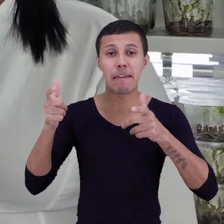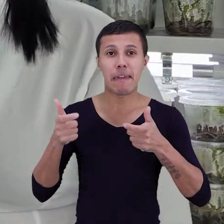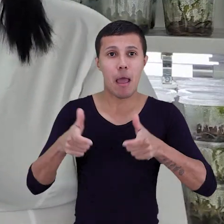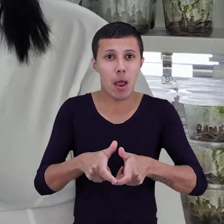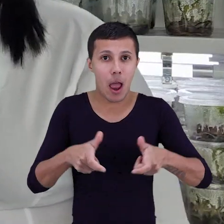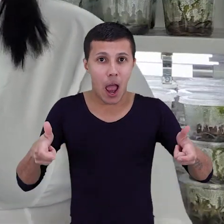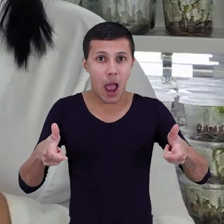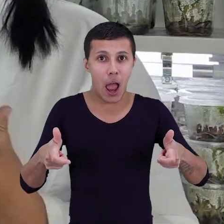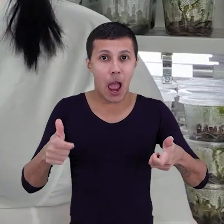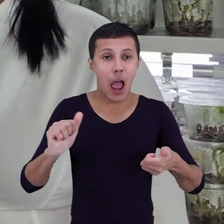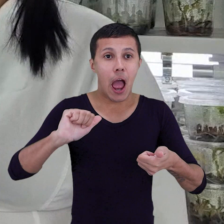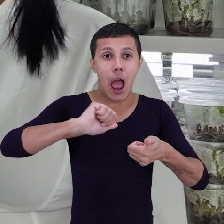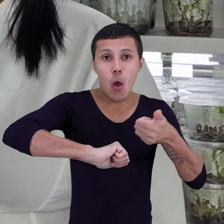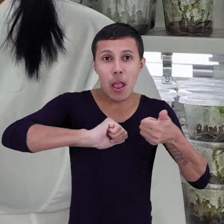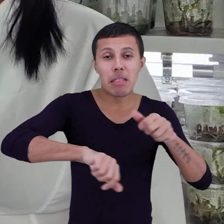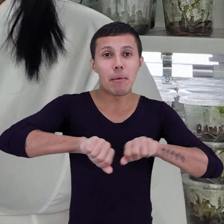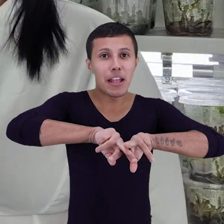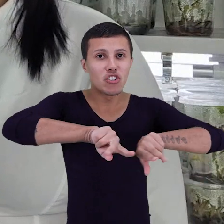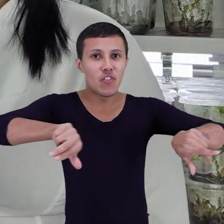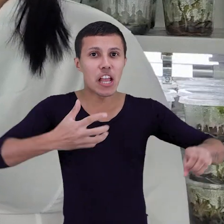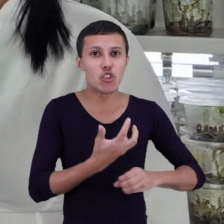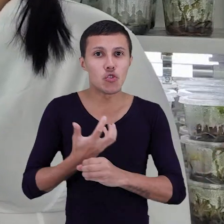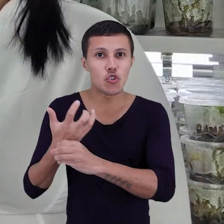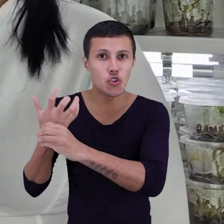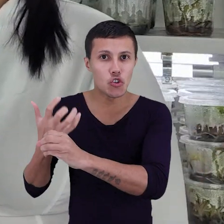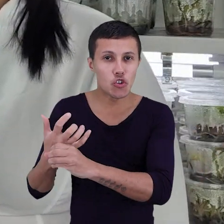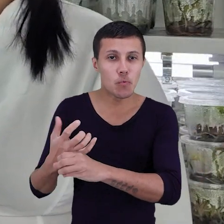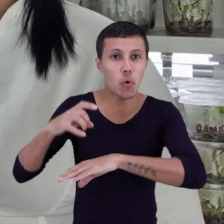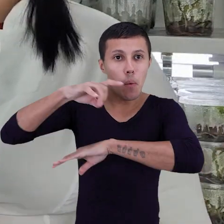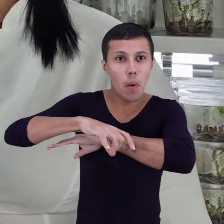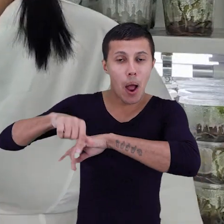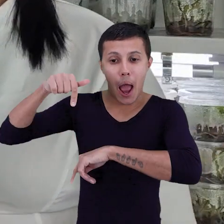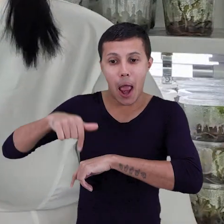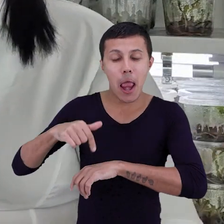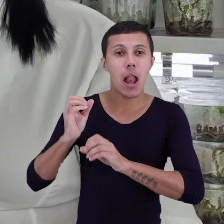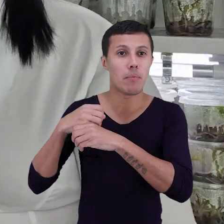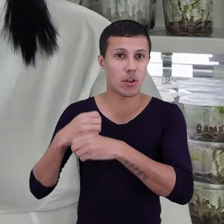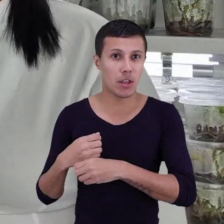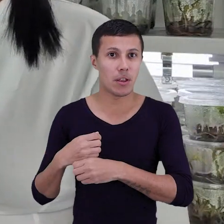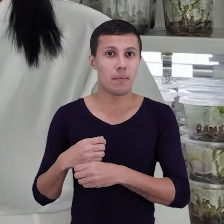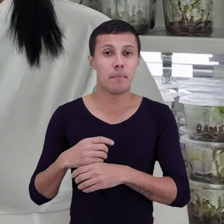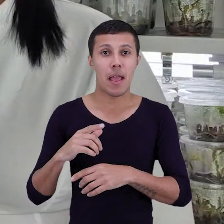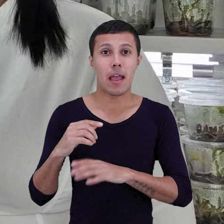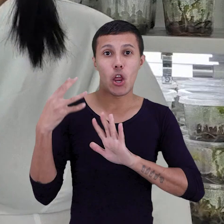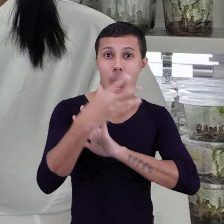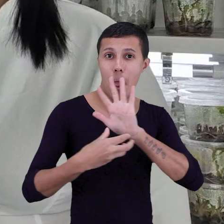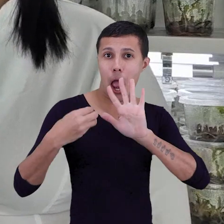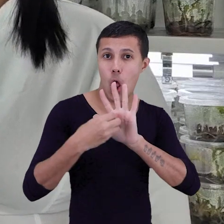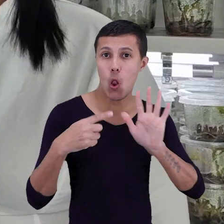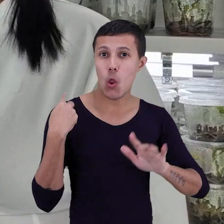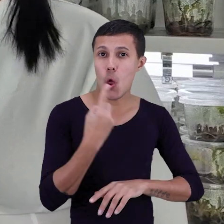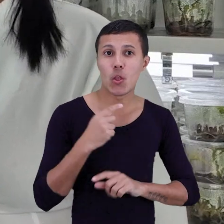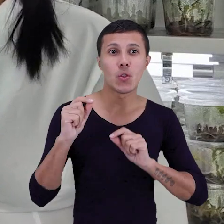tanto em quantidade de produção quanto em diversidade de mudas produzidas. E uma grande importância para o nosso bioma é a